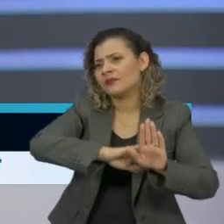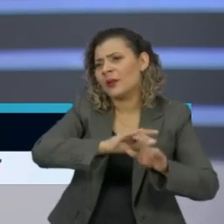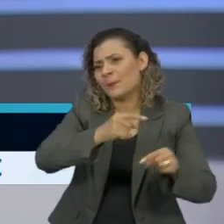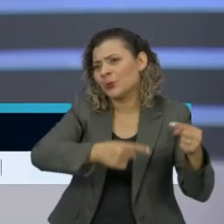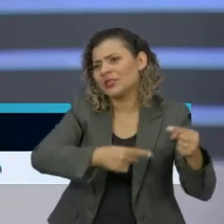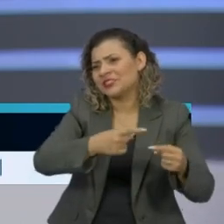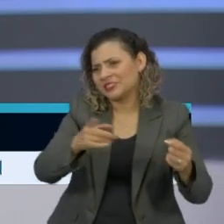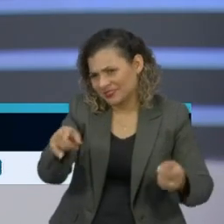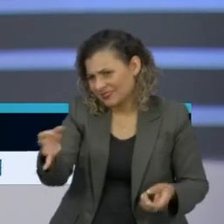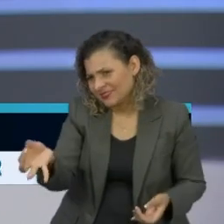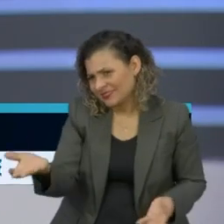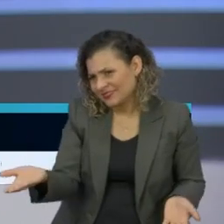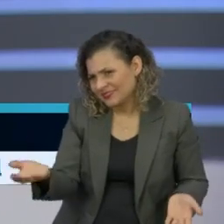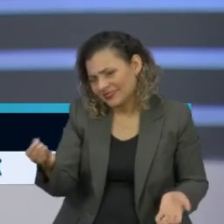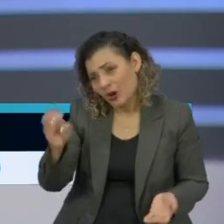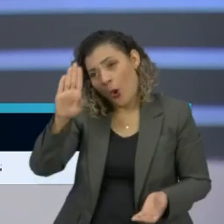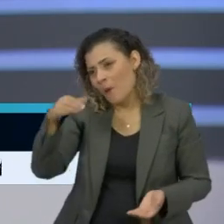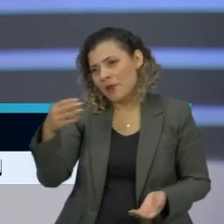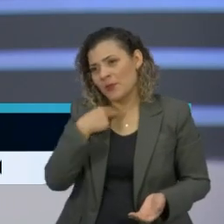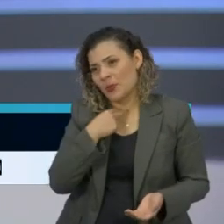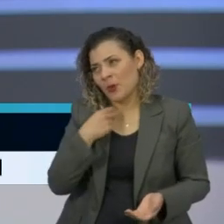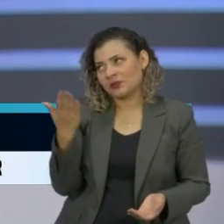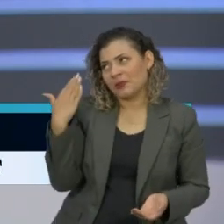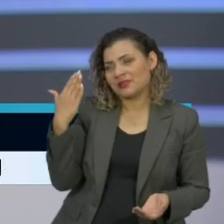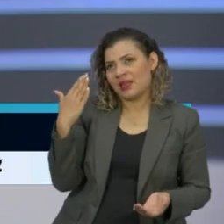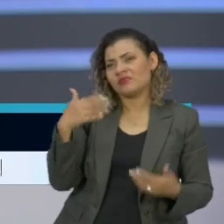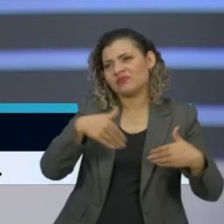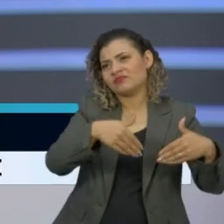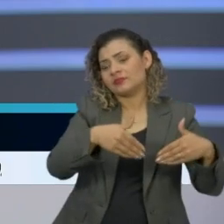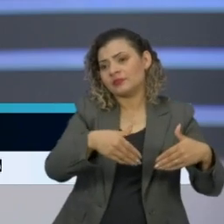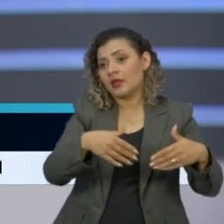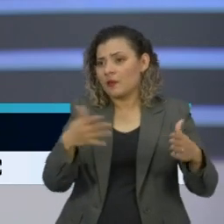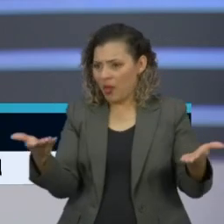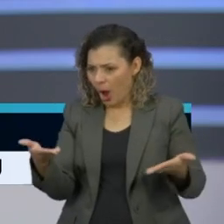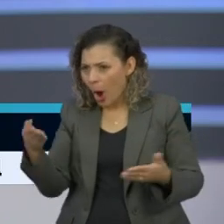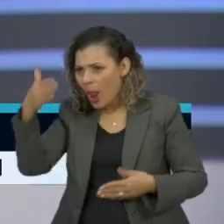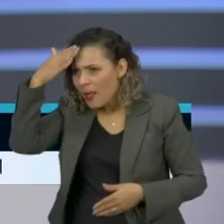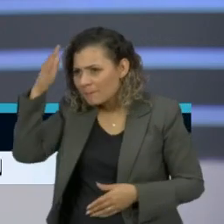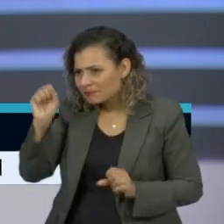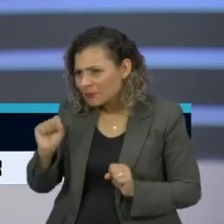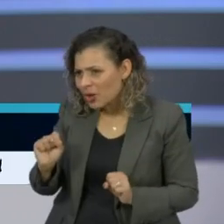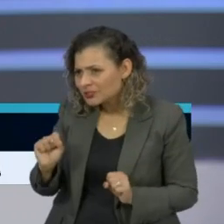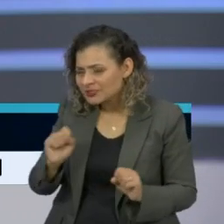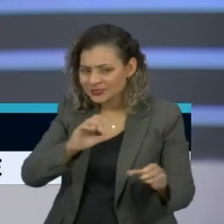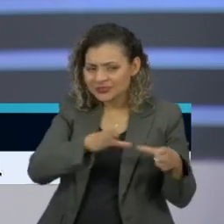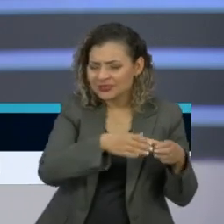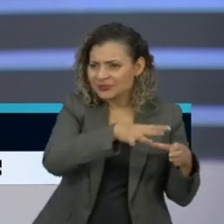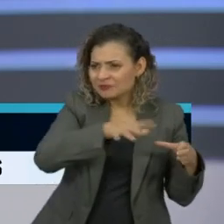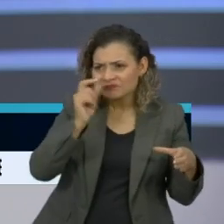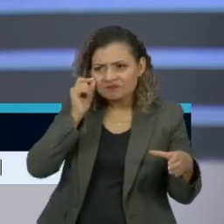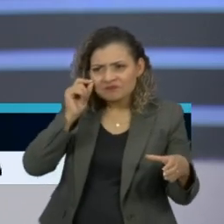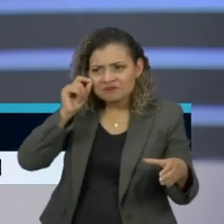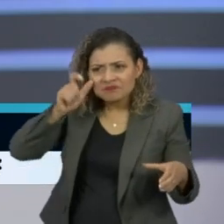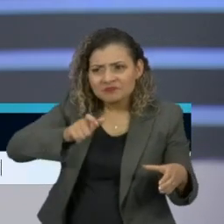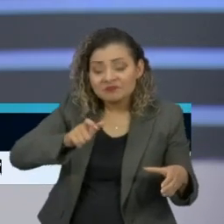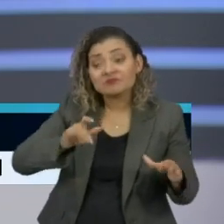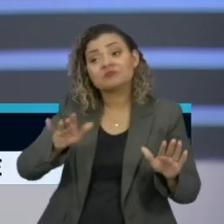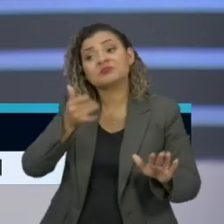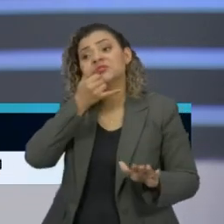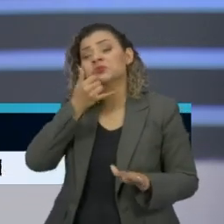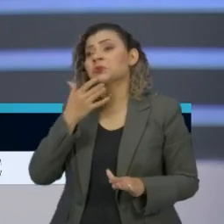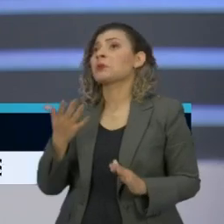Agora, isso influencia porque, como o próprio presidente Donald Trump já adiantou, ele não quis dizer que vai sair